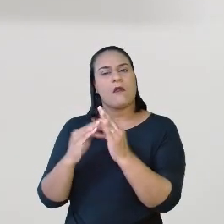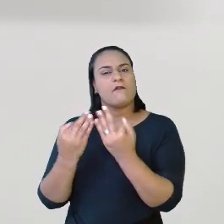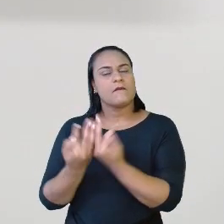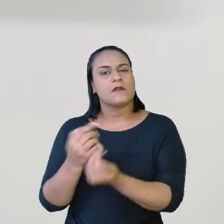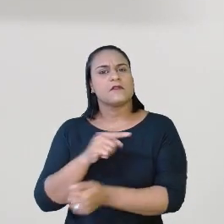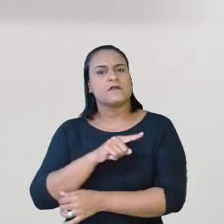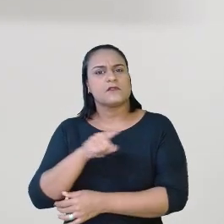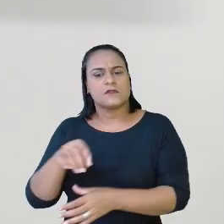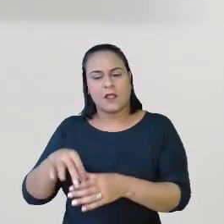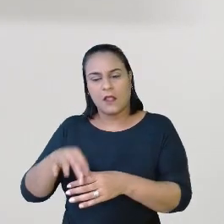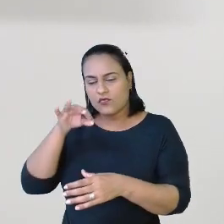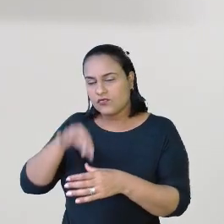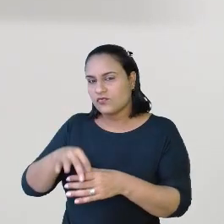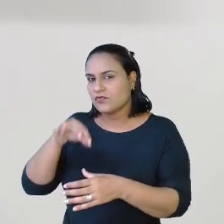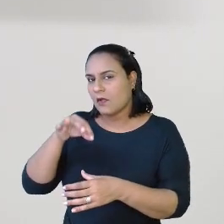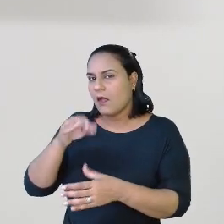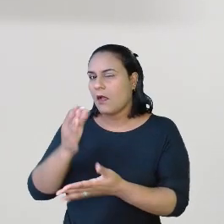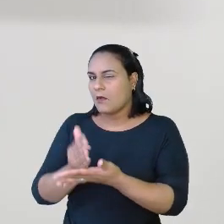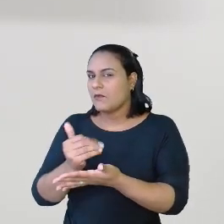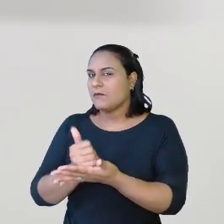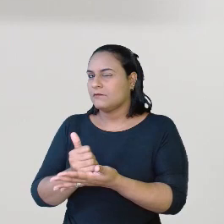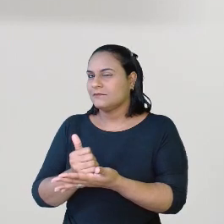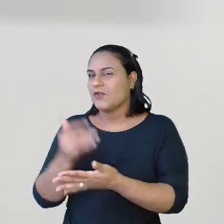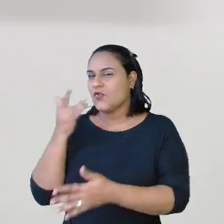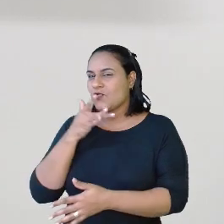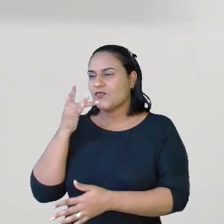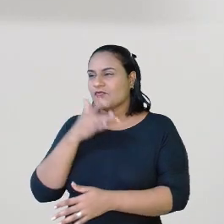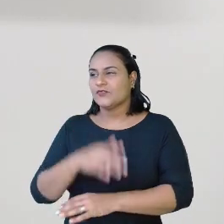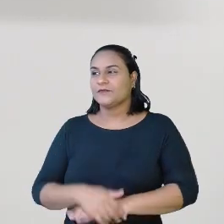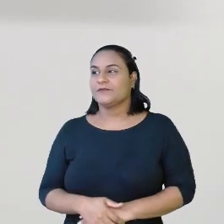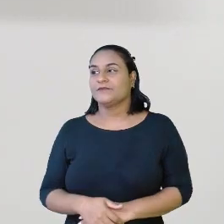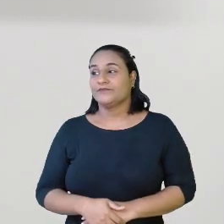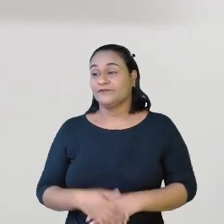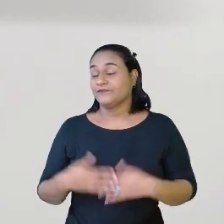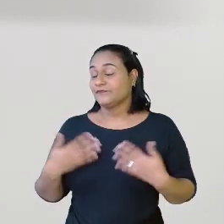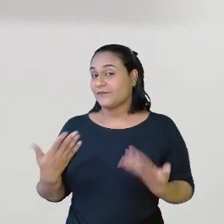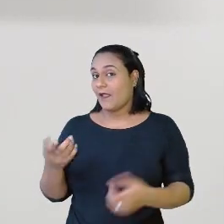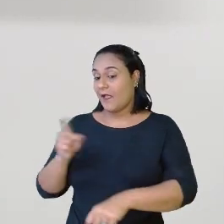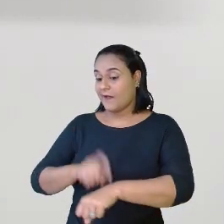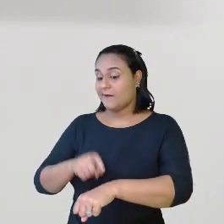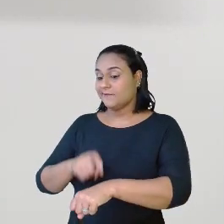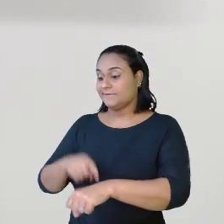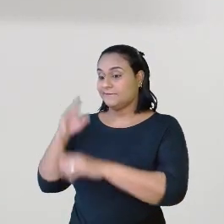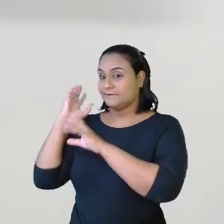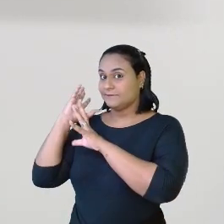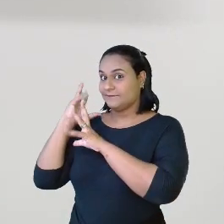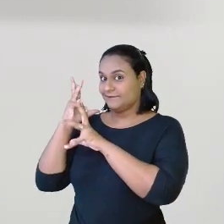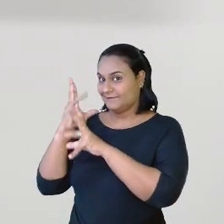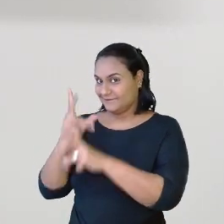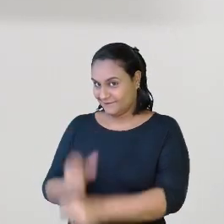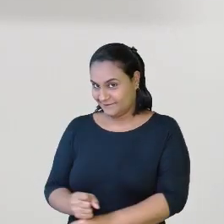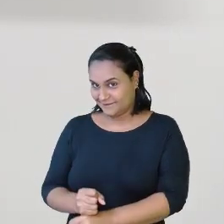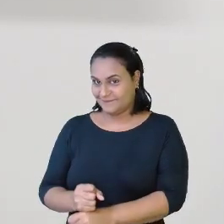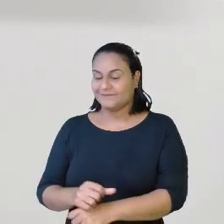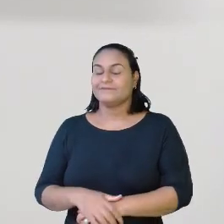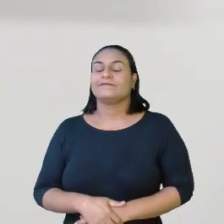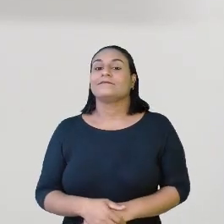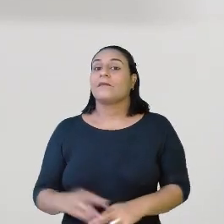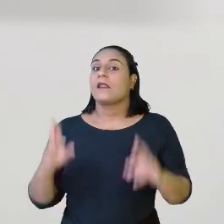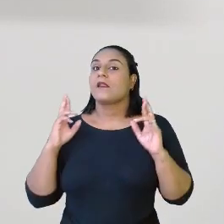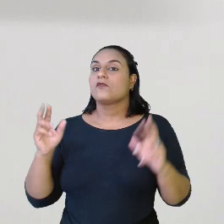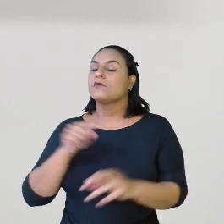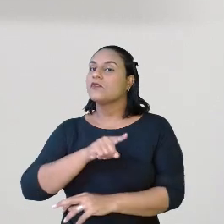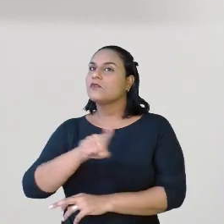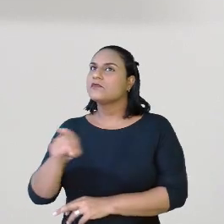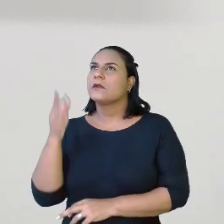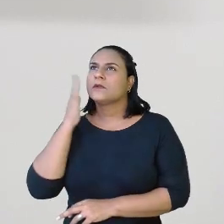com um chazinho, que isso é muito bom. Não é isso? E estamos chegando na hora da nossa revisão. Eu espero que vocês